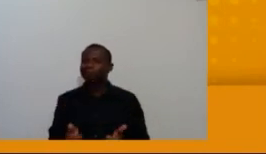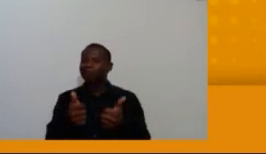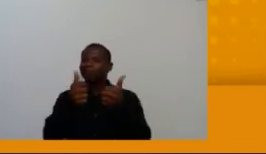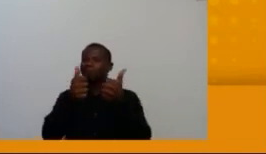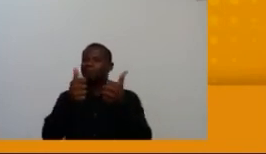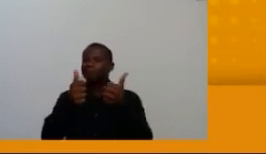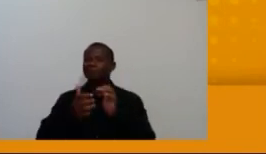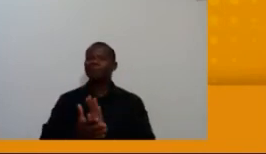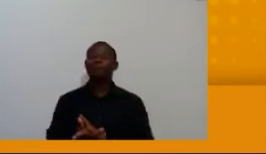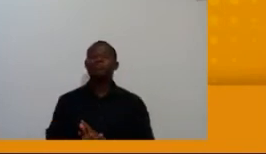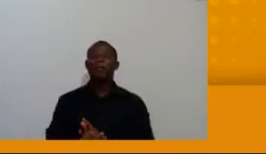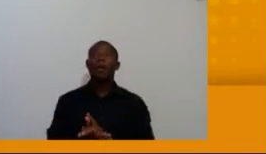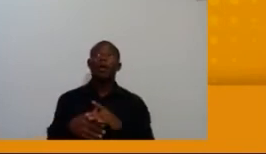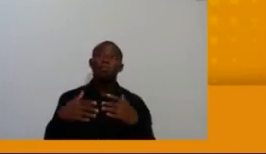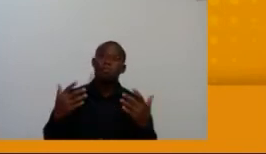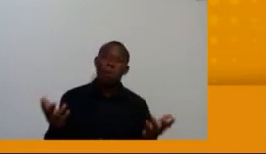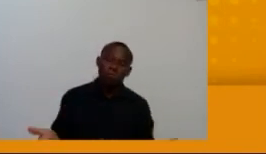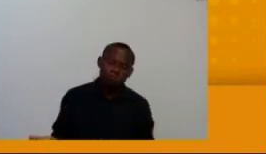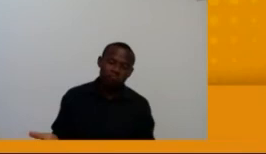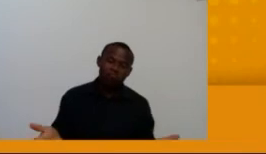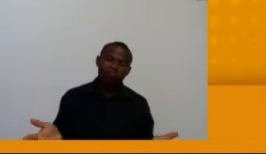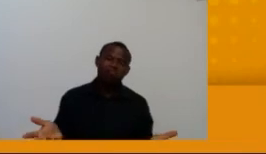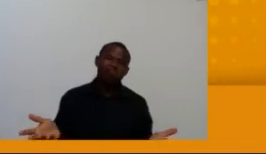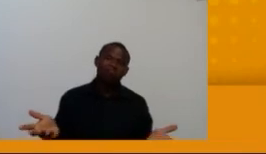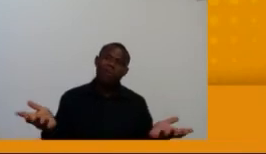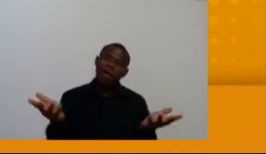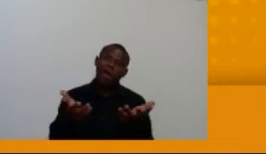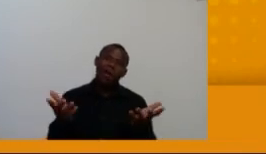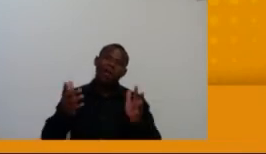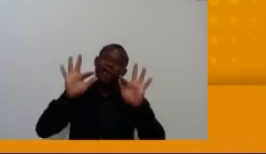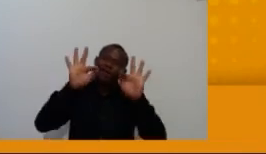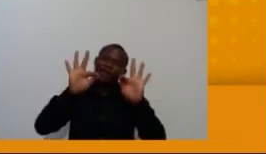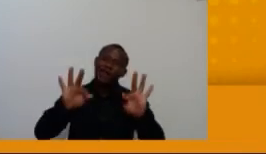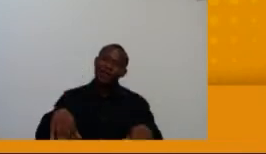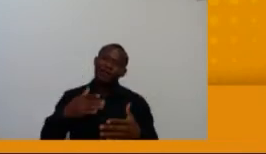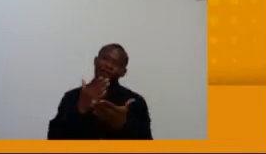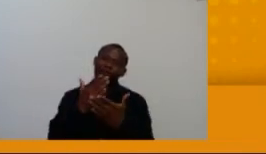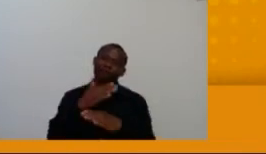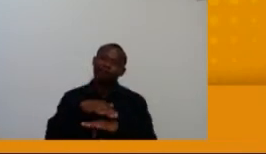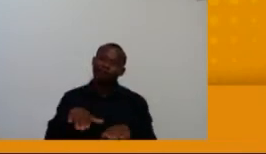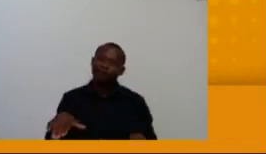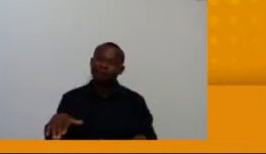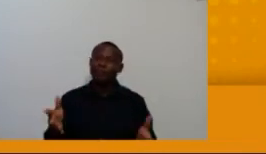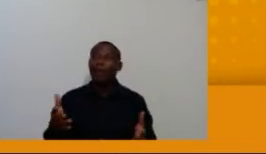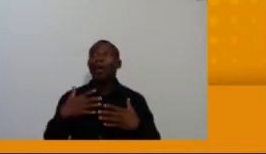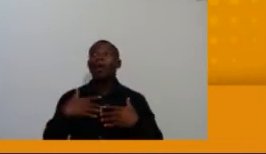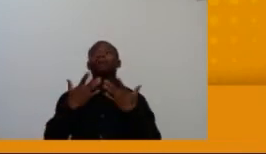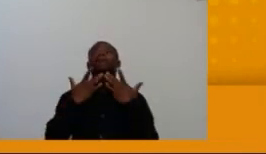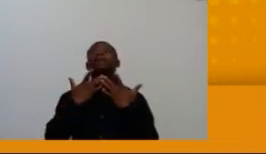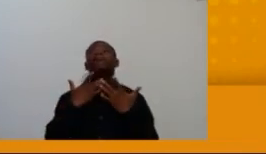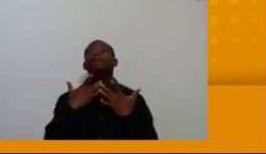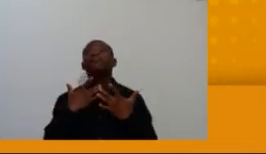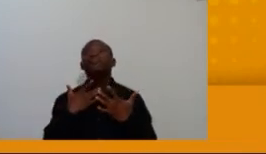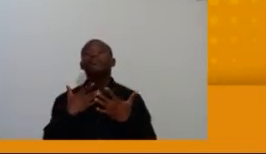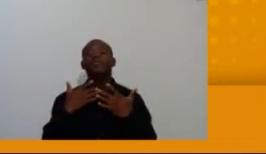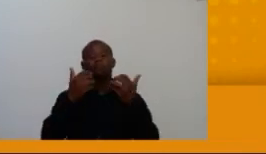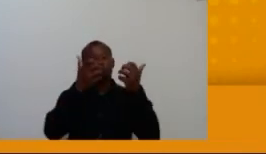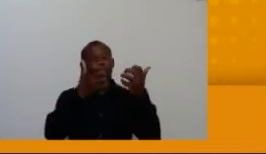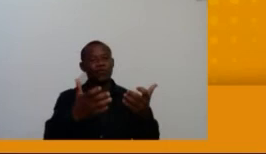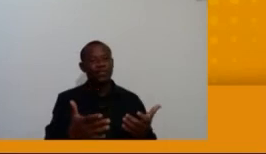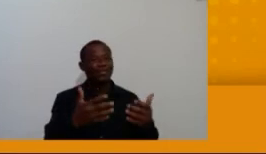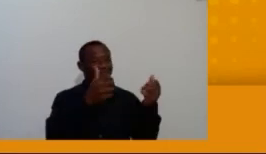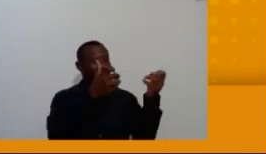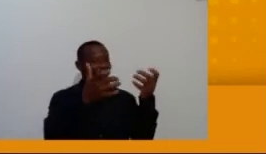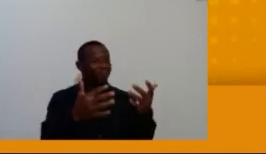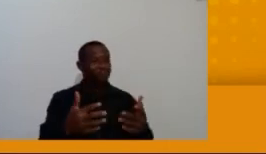Infelizmente, nós estamos chegando ao final. Eu gostaria que você desse as suas palavras finais e agradecer